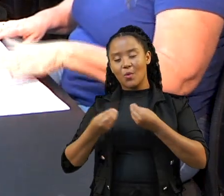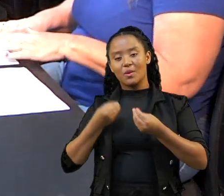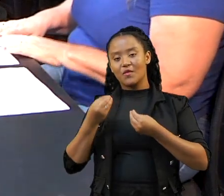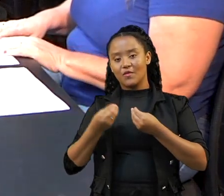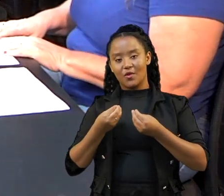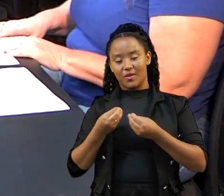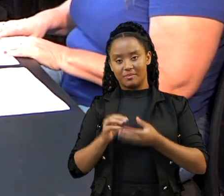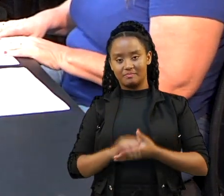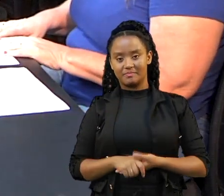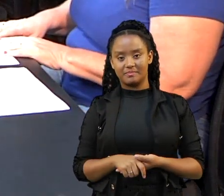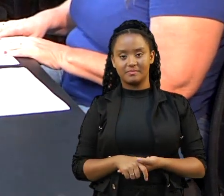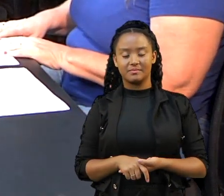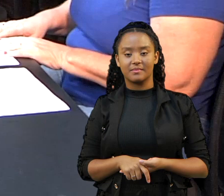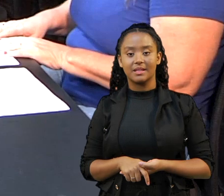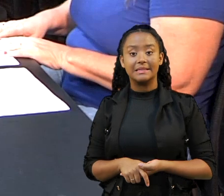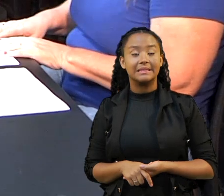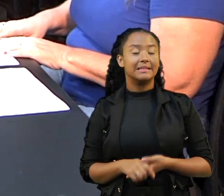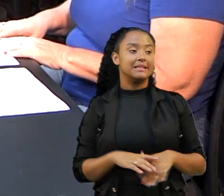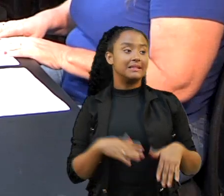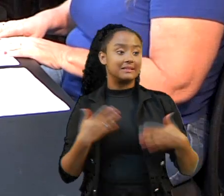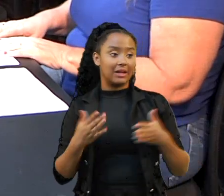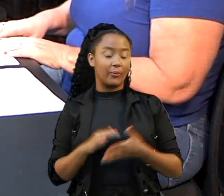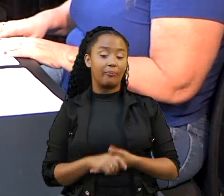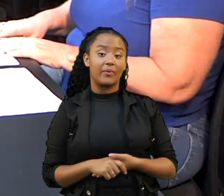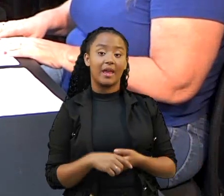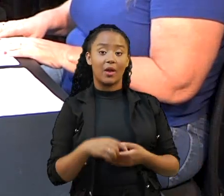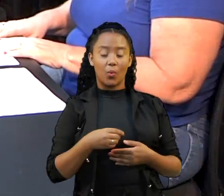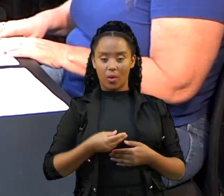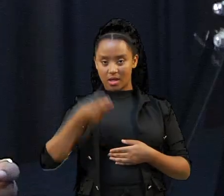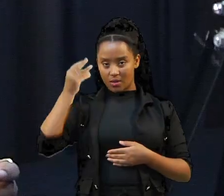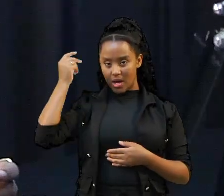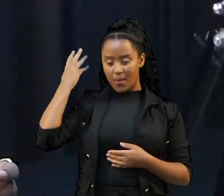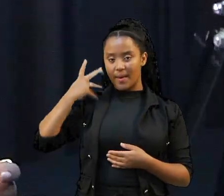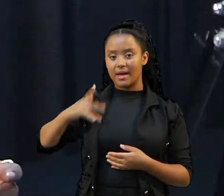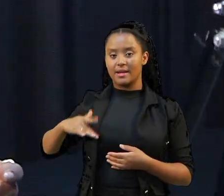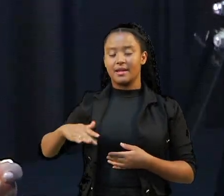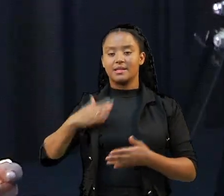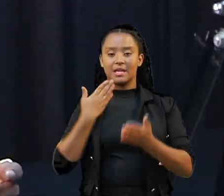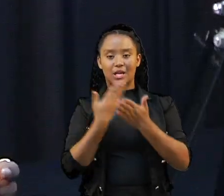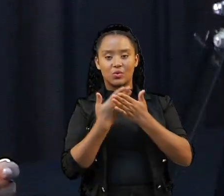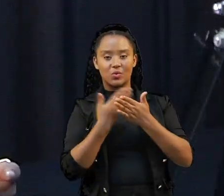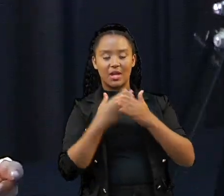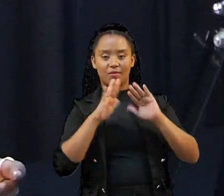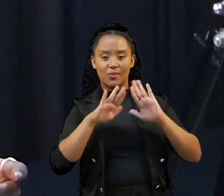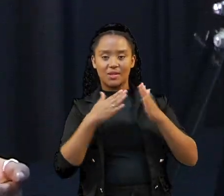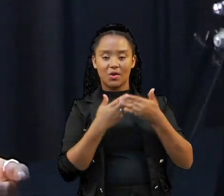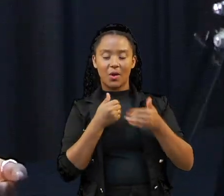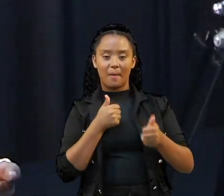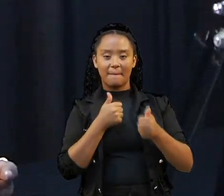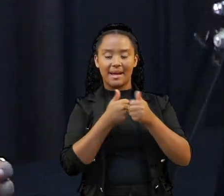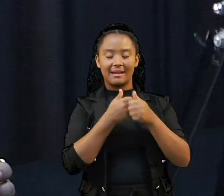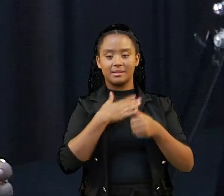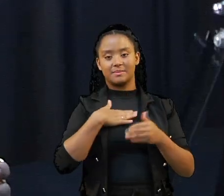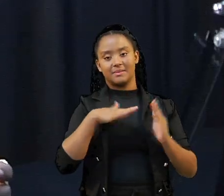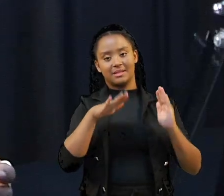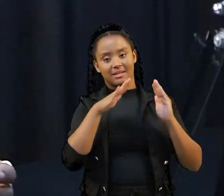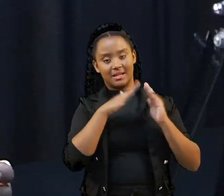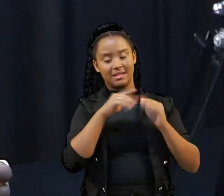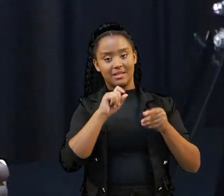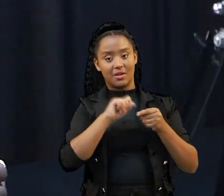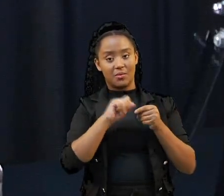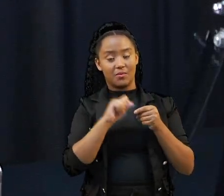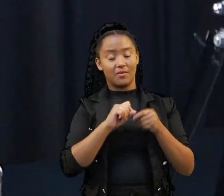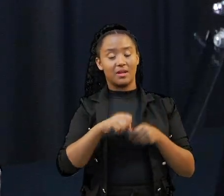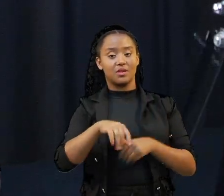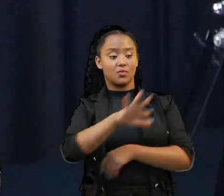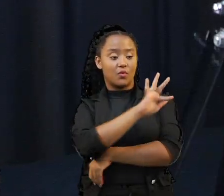Pará. Olha, eu estudava, quando eu era criança, eu estudava numa escola próxima à minha casa. Eu